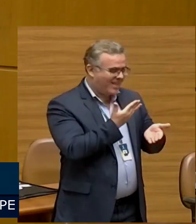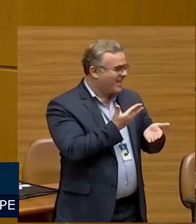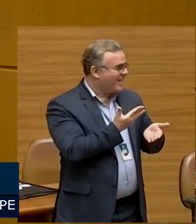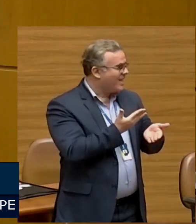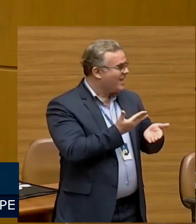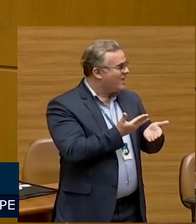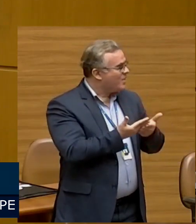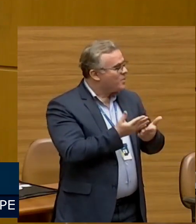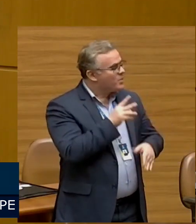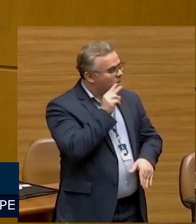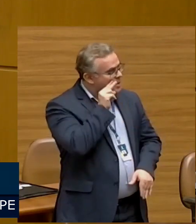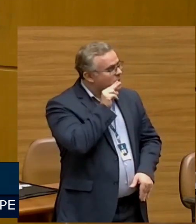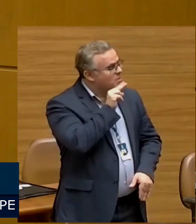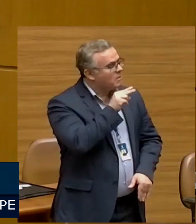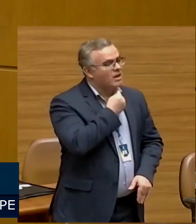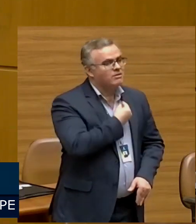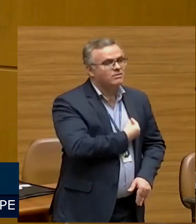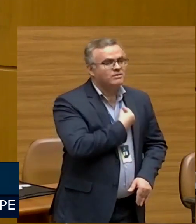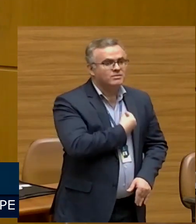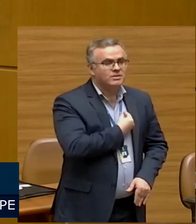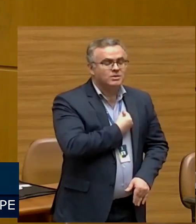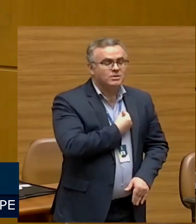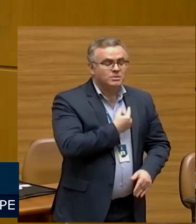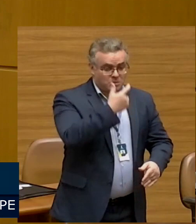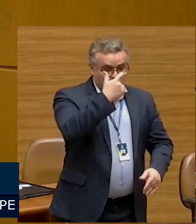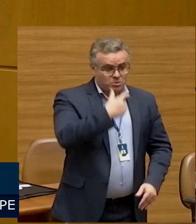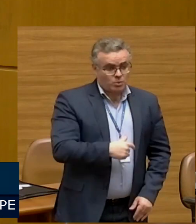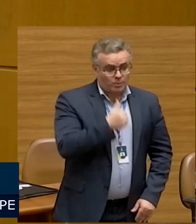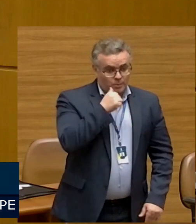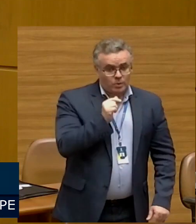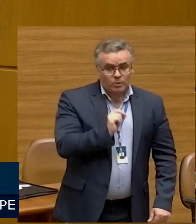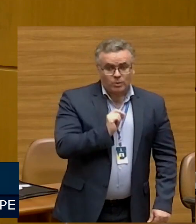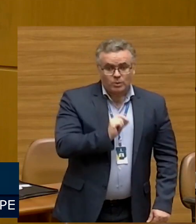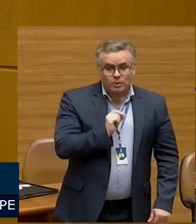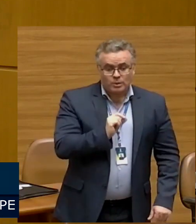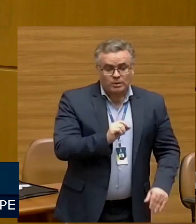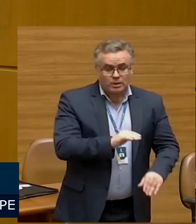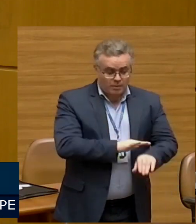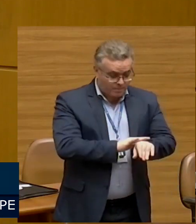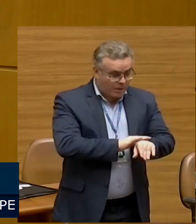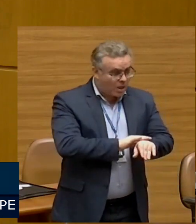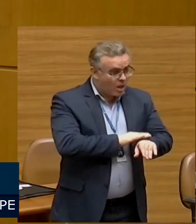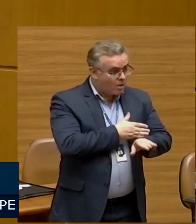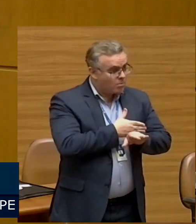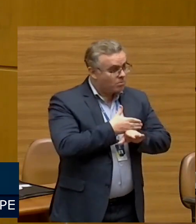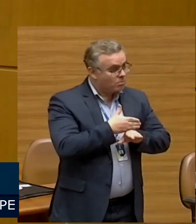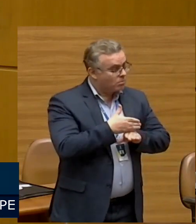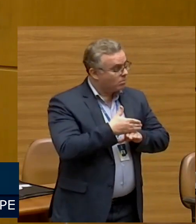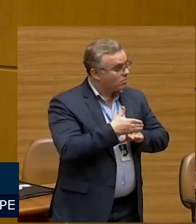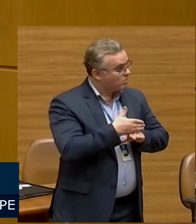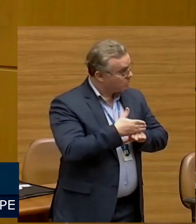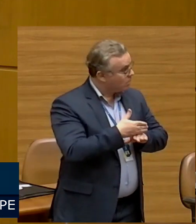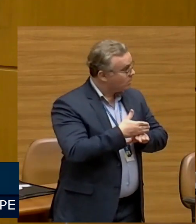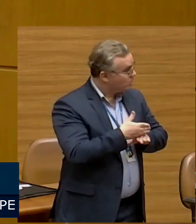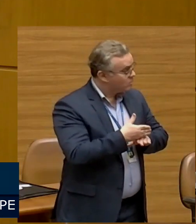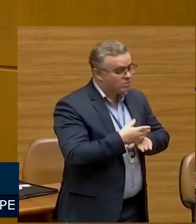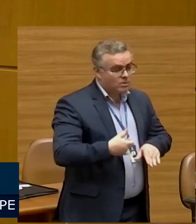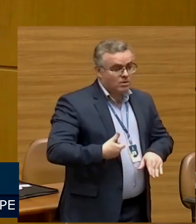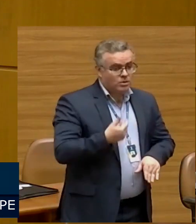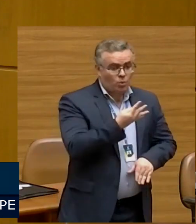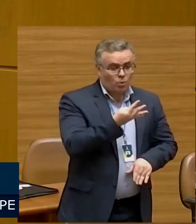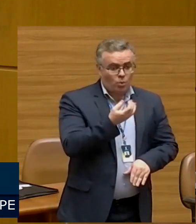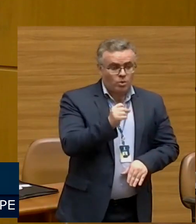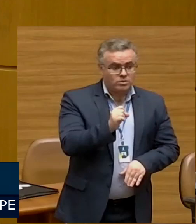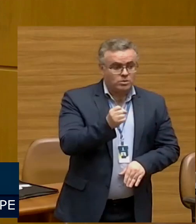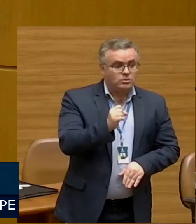o card ao vivo. Então, eu sou uma mulher, a minha pele é clara. Eu tenho 48 anos